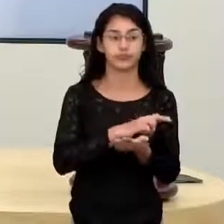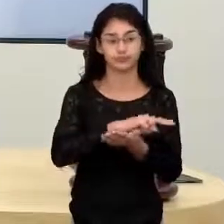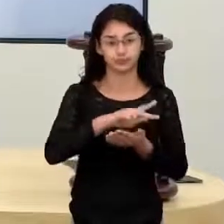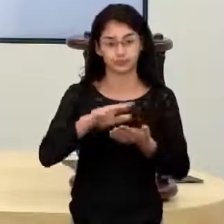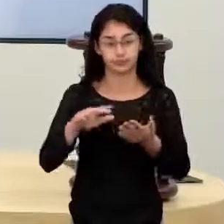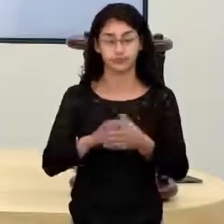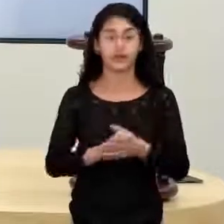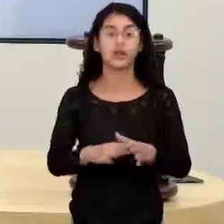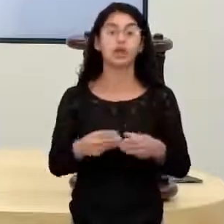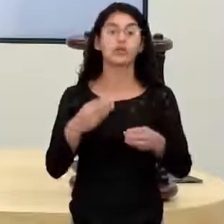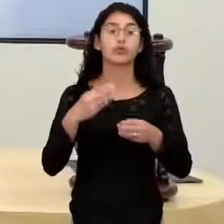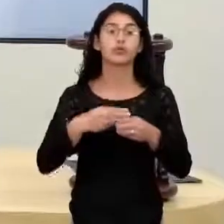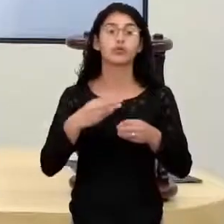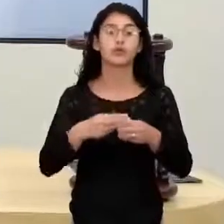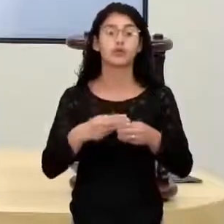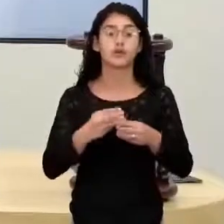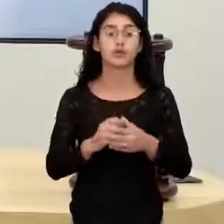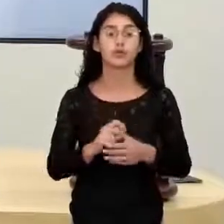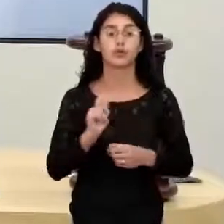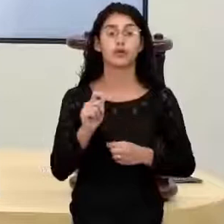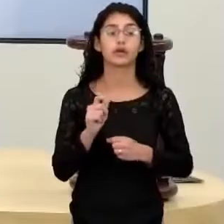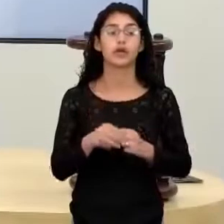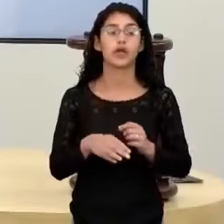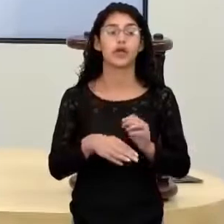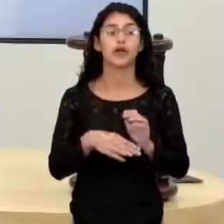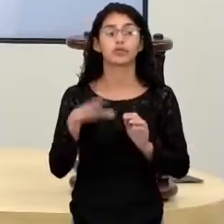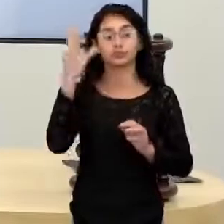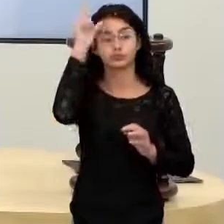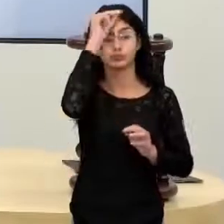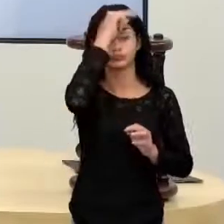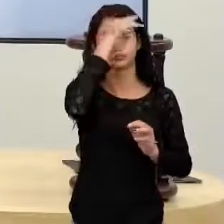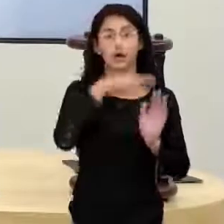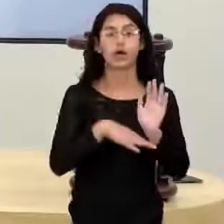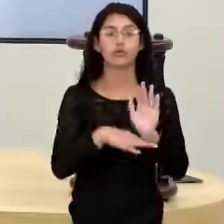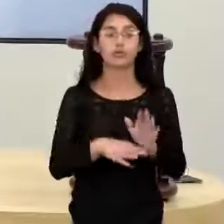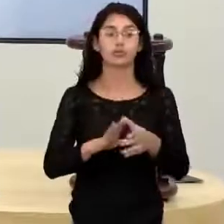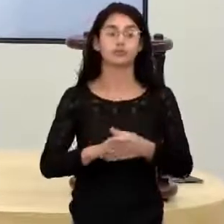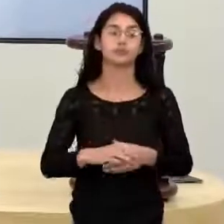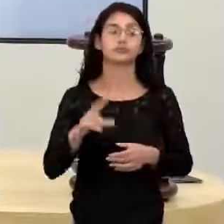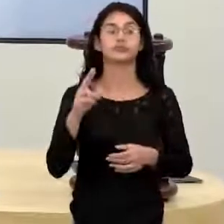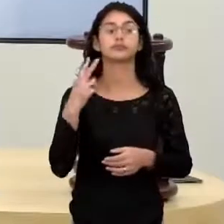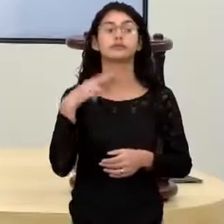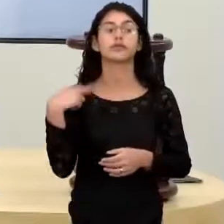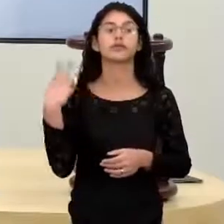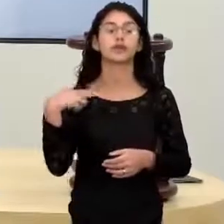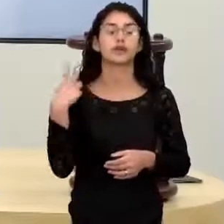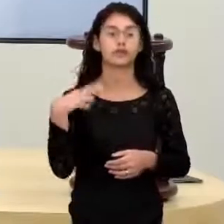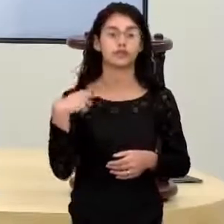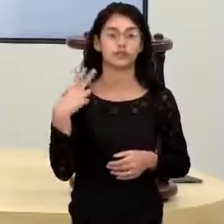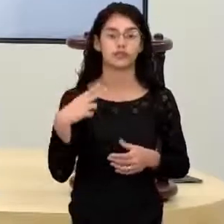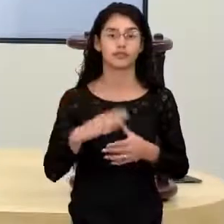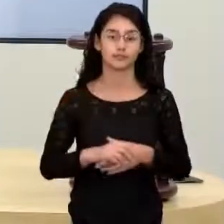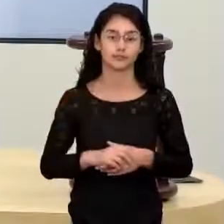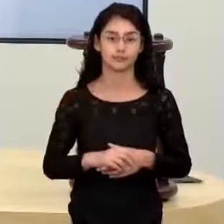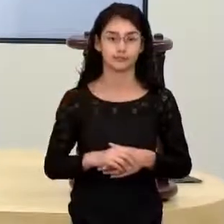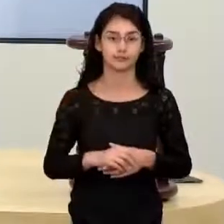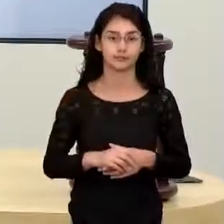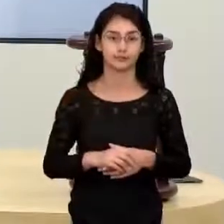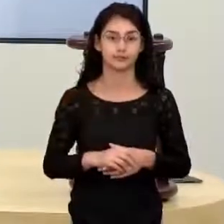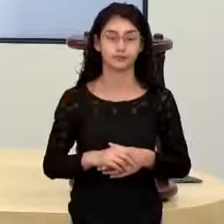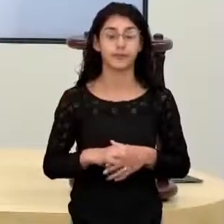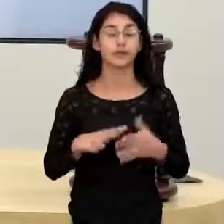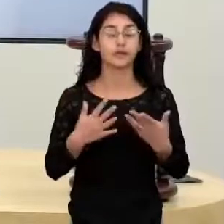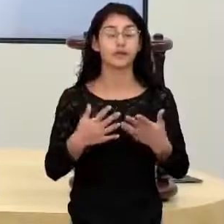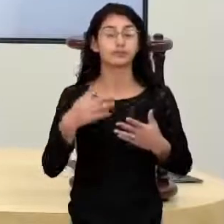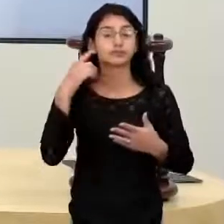nos municípios, quem auxilia o prefeito? Os vereadores. Está bem? Então, agora sim, pensando assim, olha